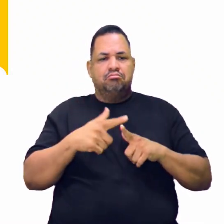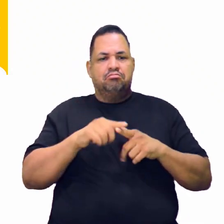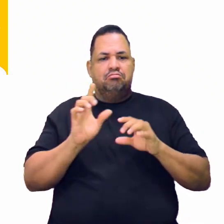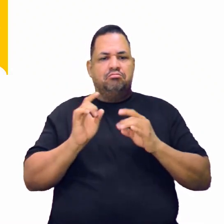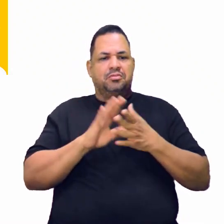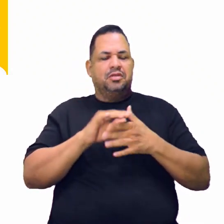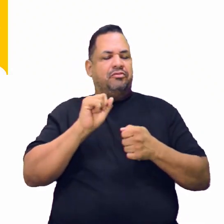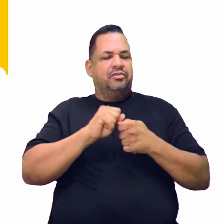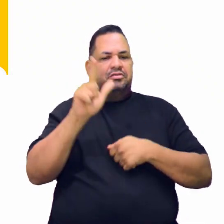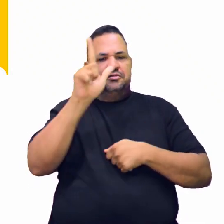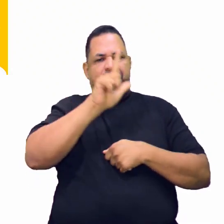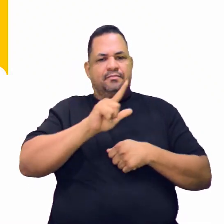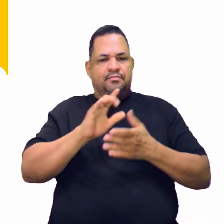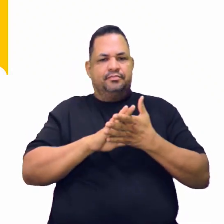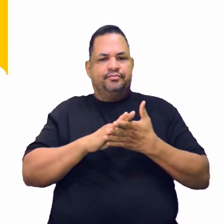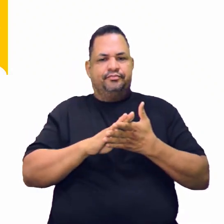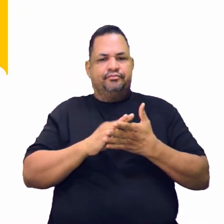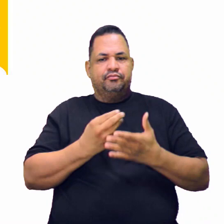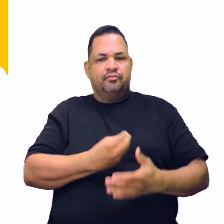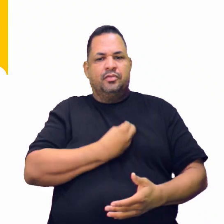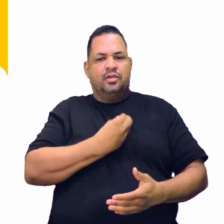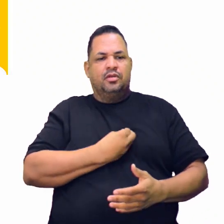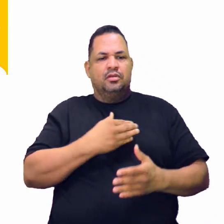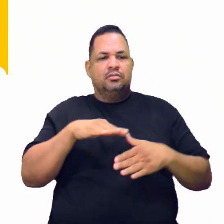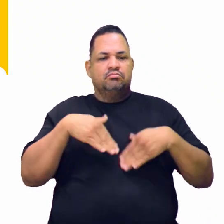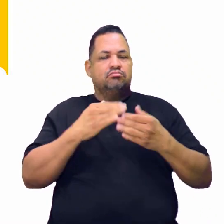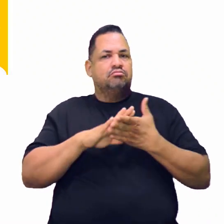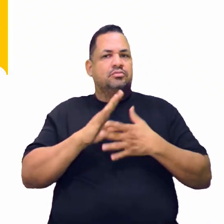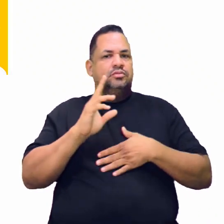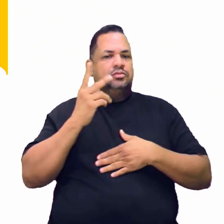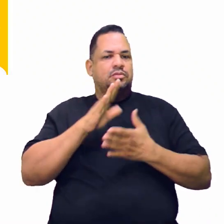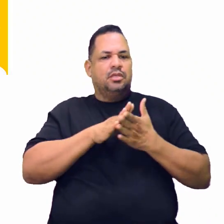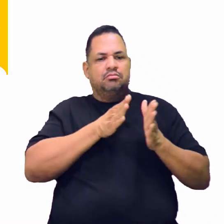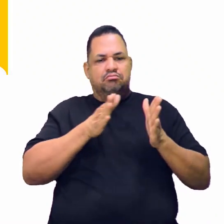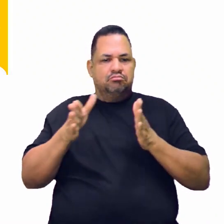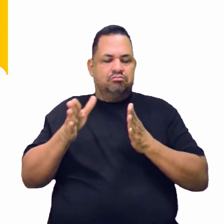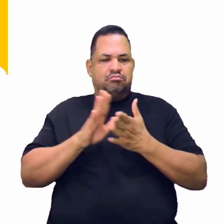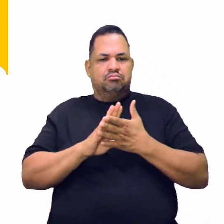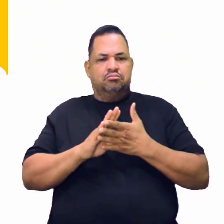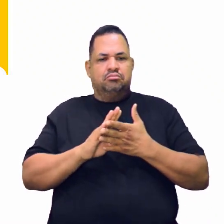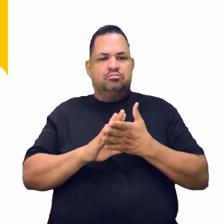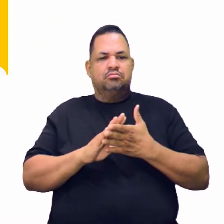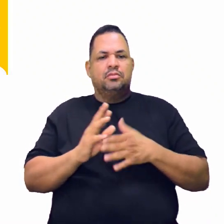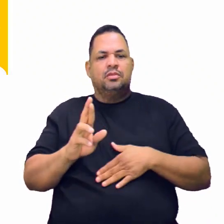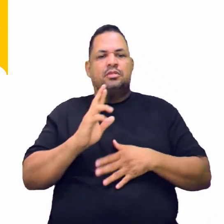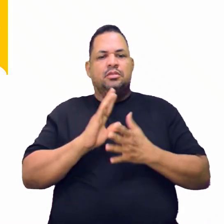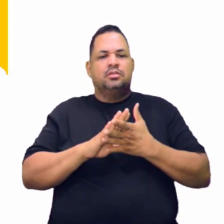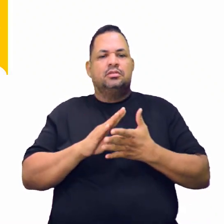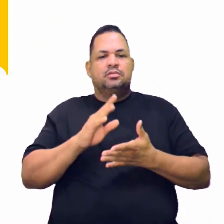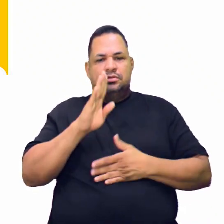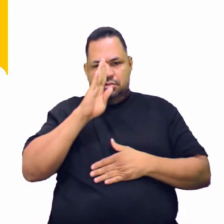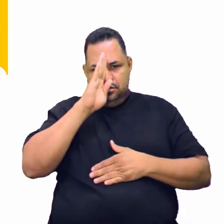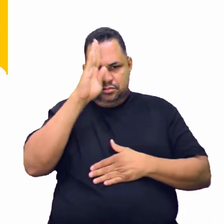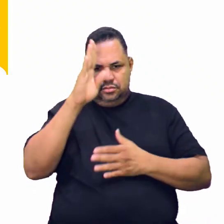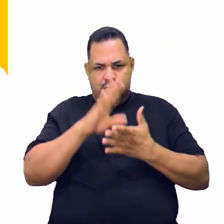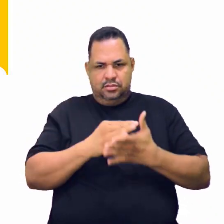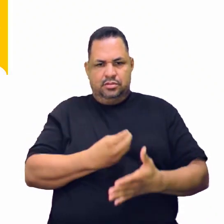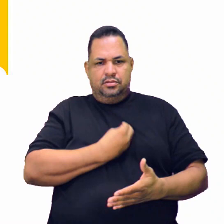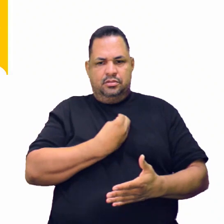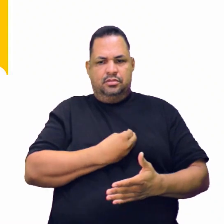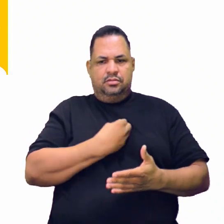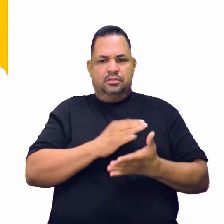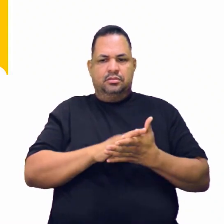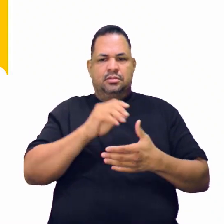Eu não faço literatura, eu apenas vivo ao correr do tempo. O resultado fatal de eu viver é o ato de